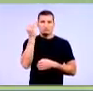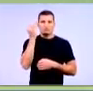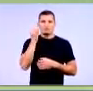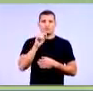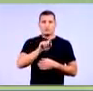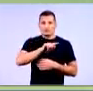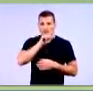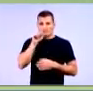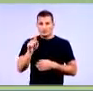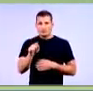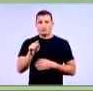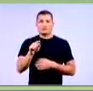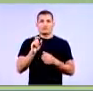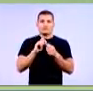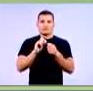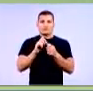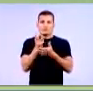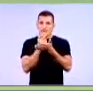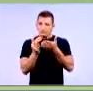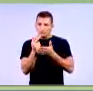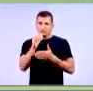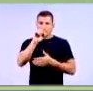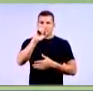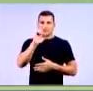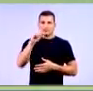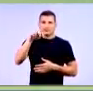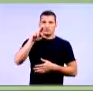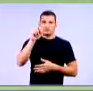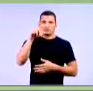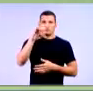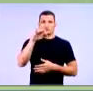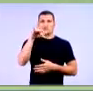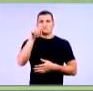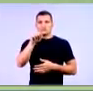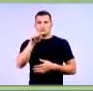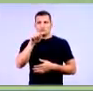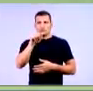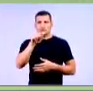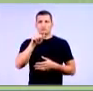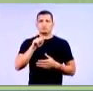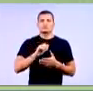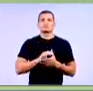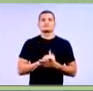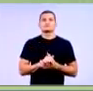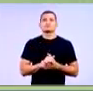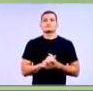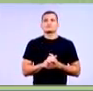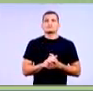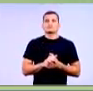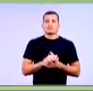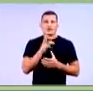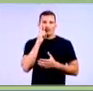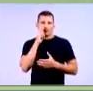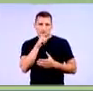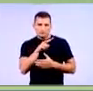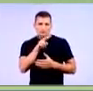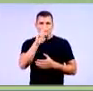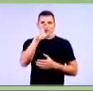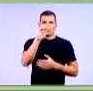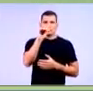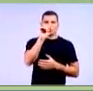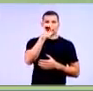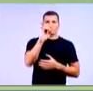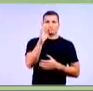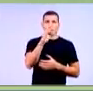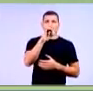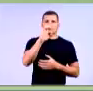sequência. Ou seja, depois de identificar as funcionalidades do sistema, através do caso de uso, é necessário definir